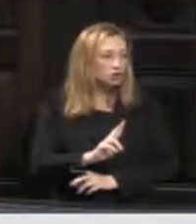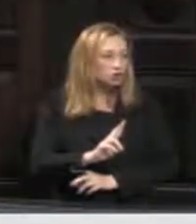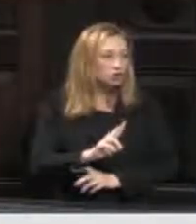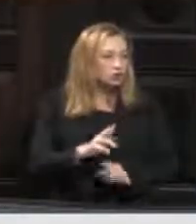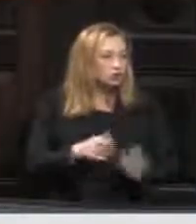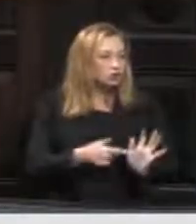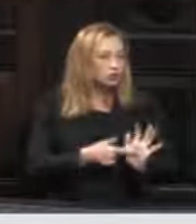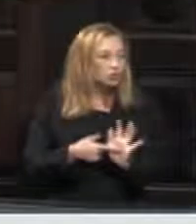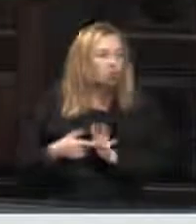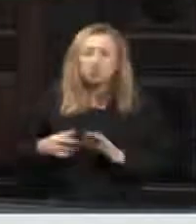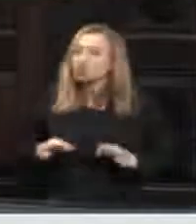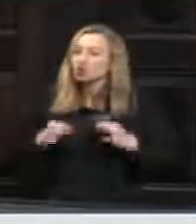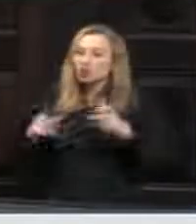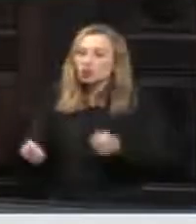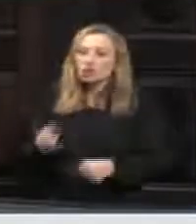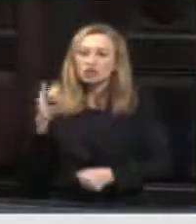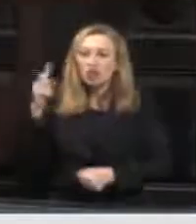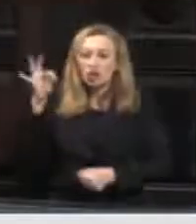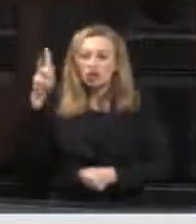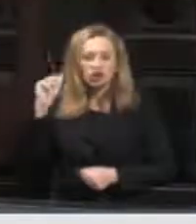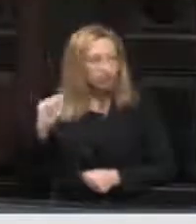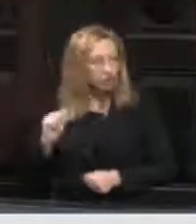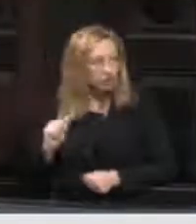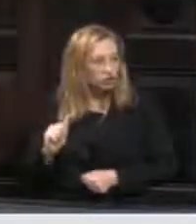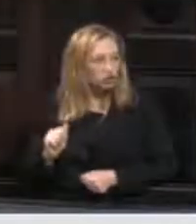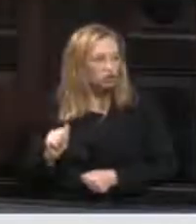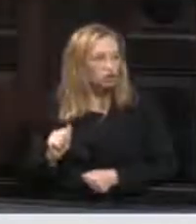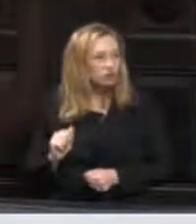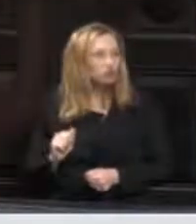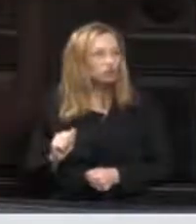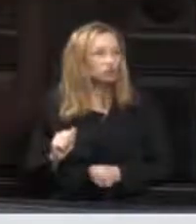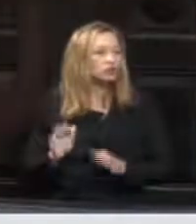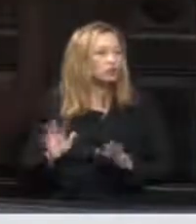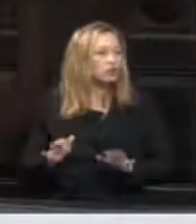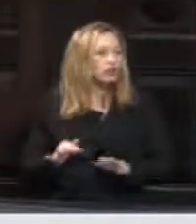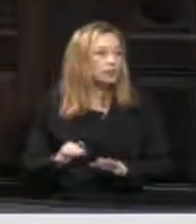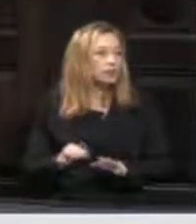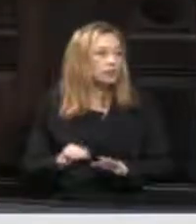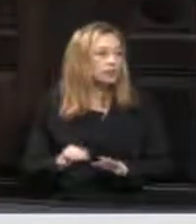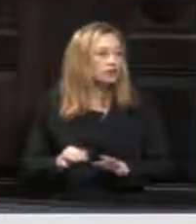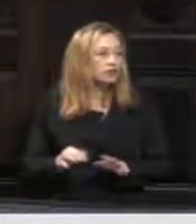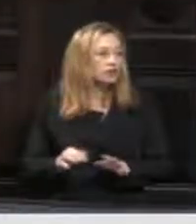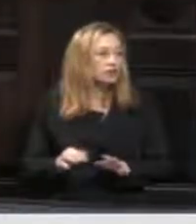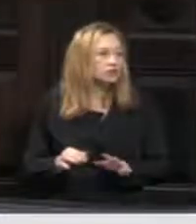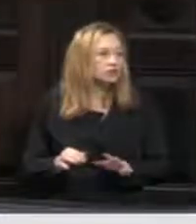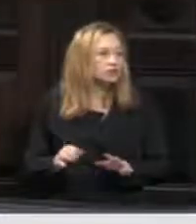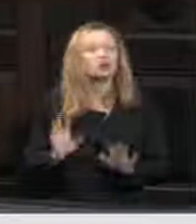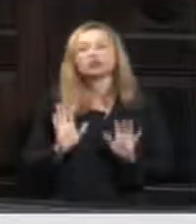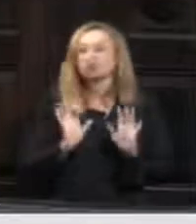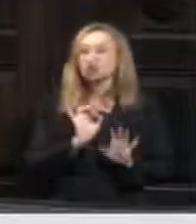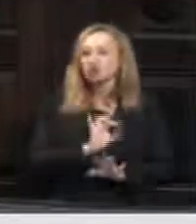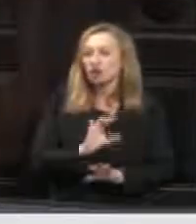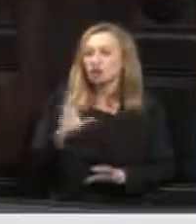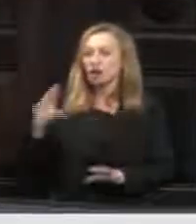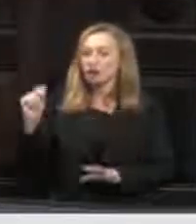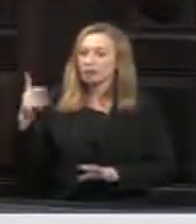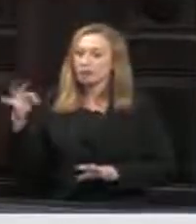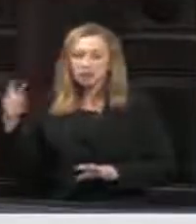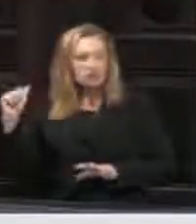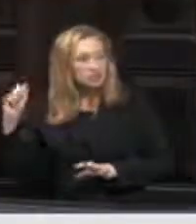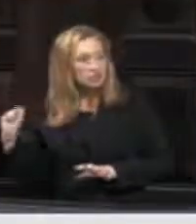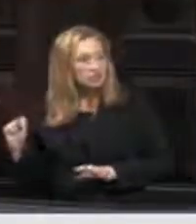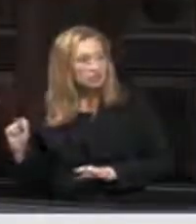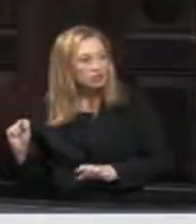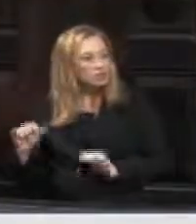essas concepções ideológicas, com exceção dos marxistas-leninistas, que,